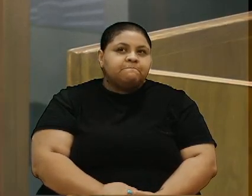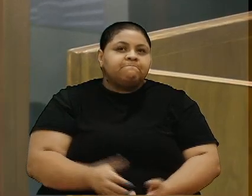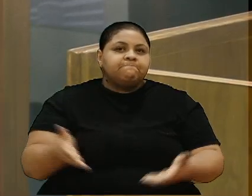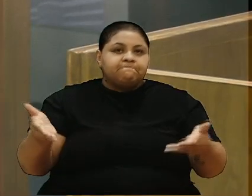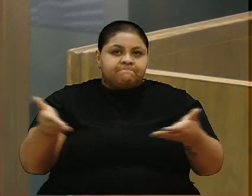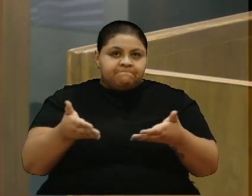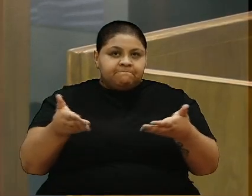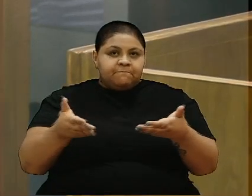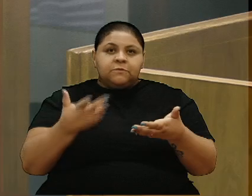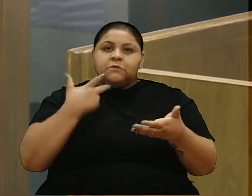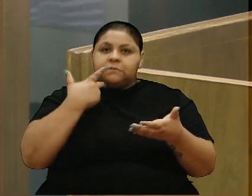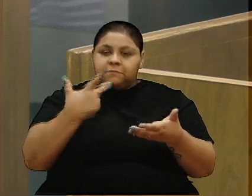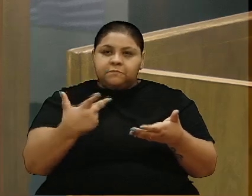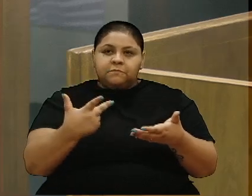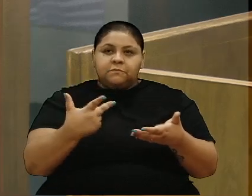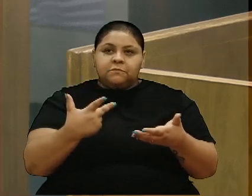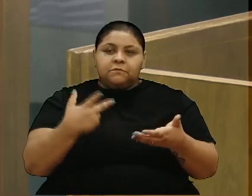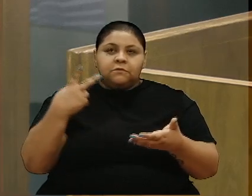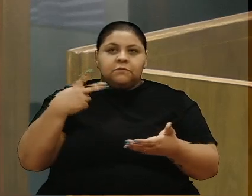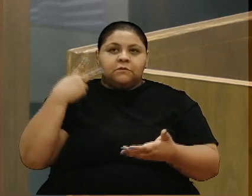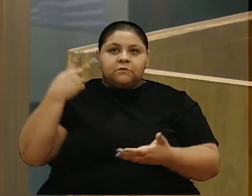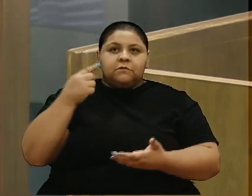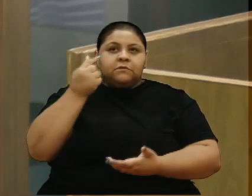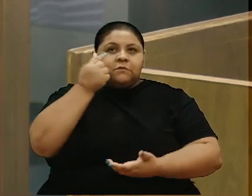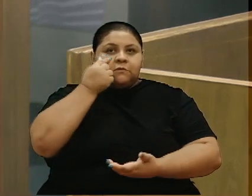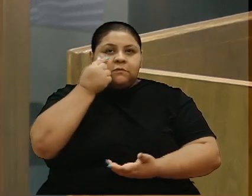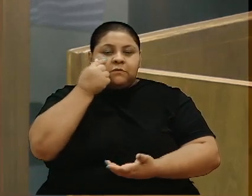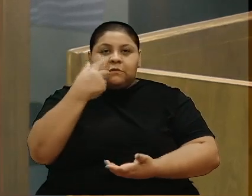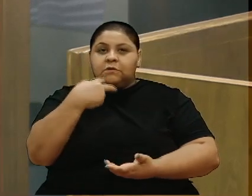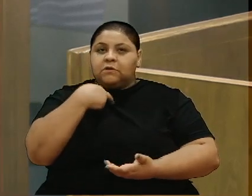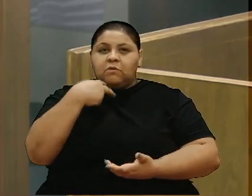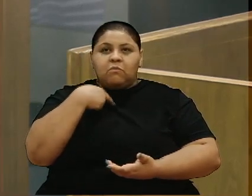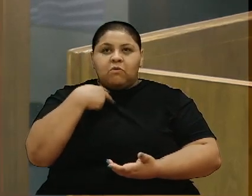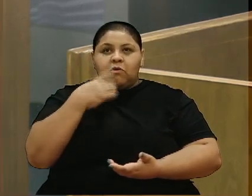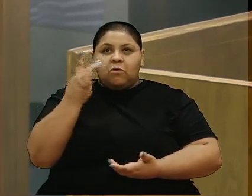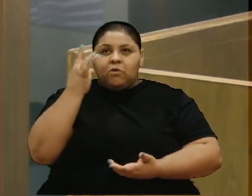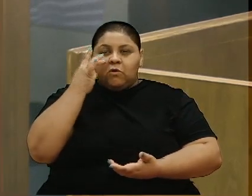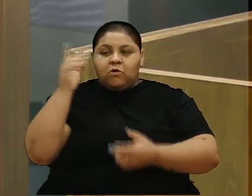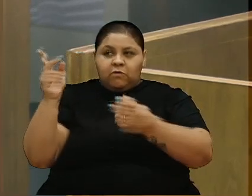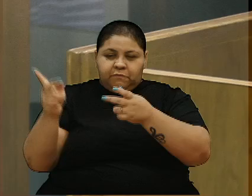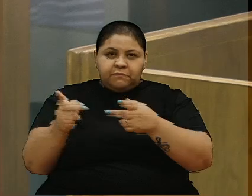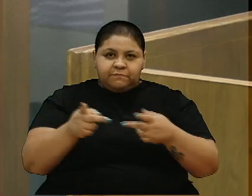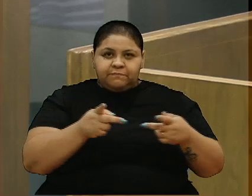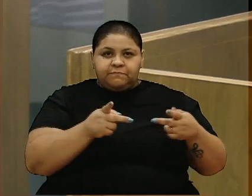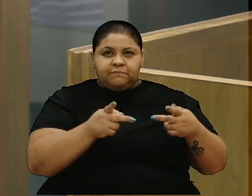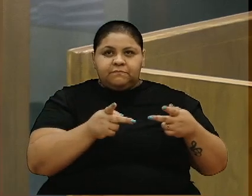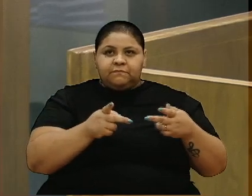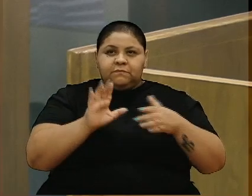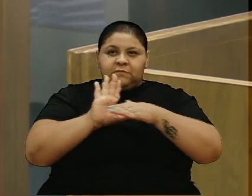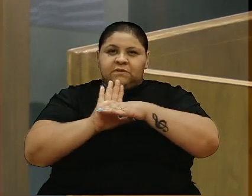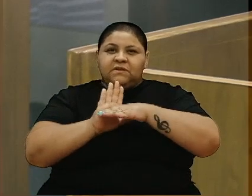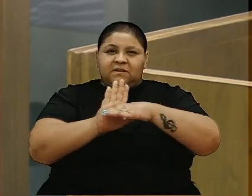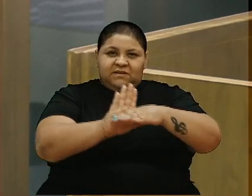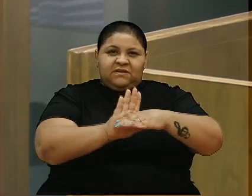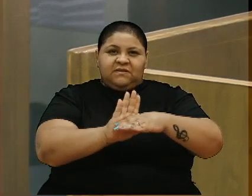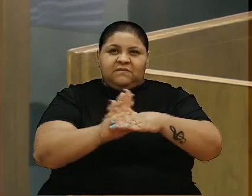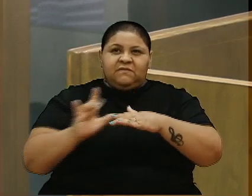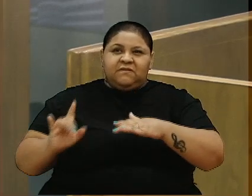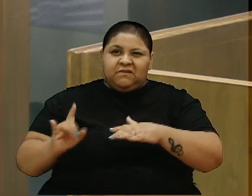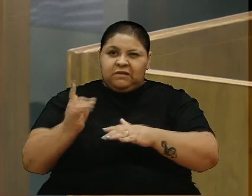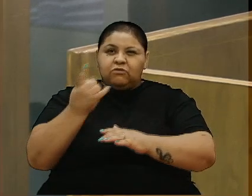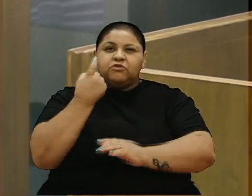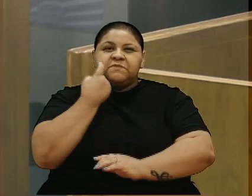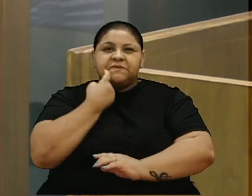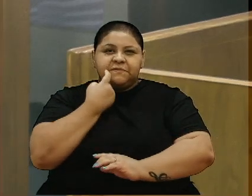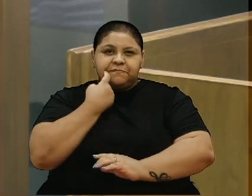aproveitar hoje, já que o vereador Eloy Frisso não pôde estar presente na nossa visita na Maesa na última